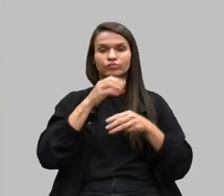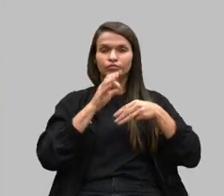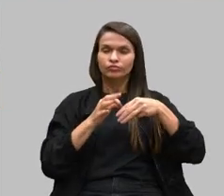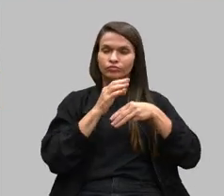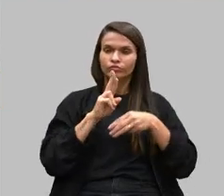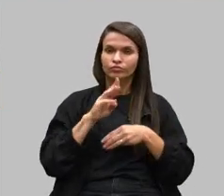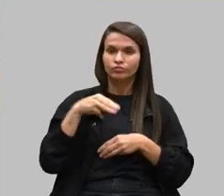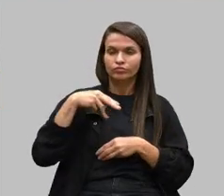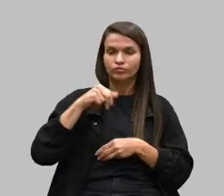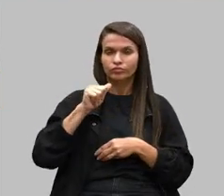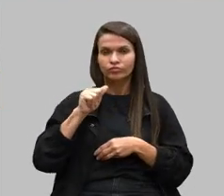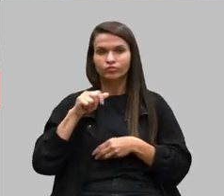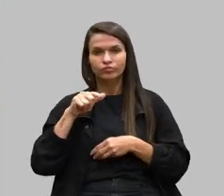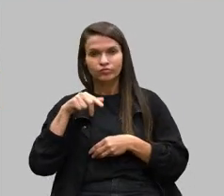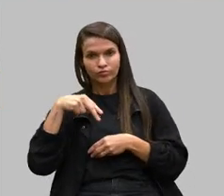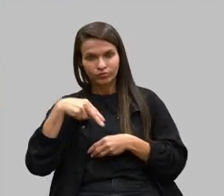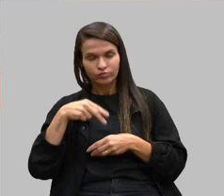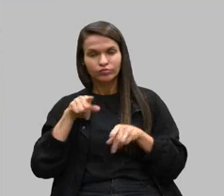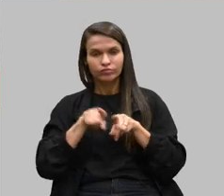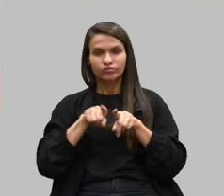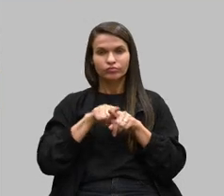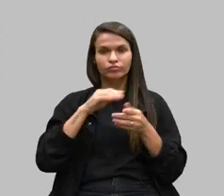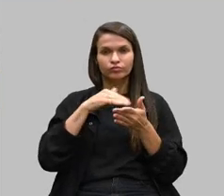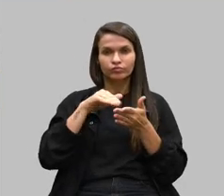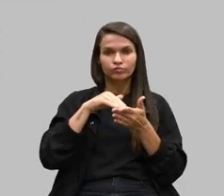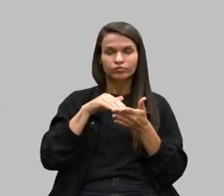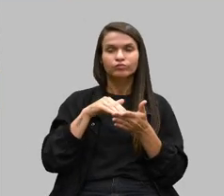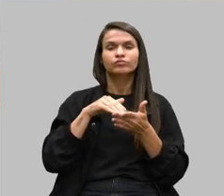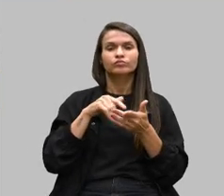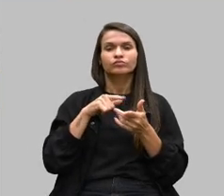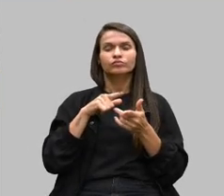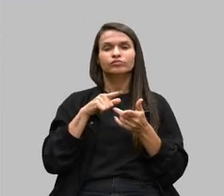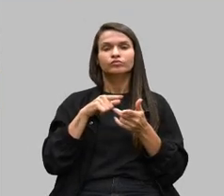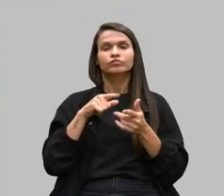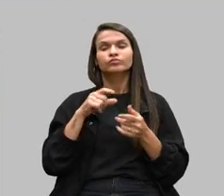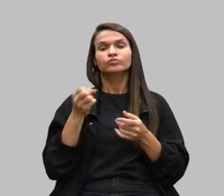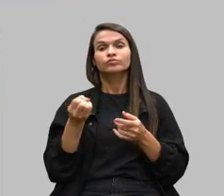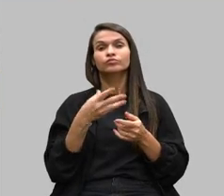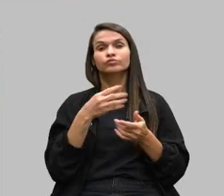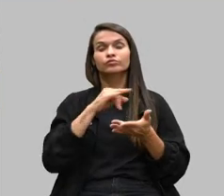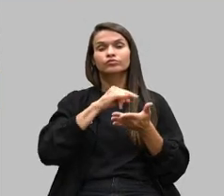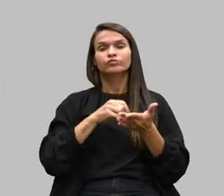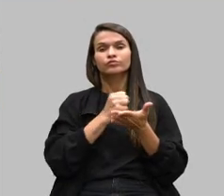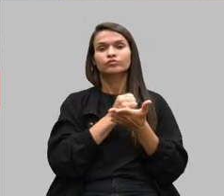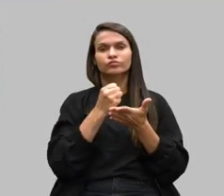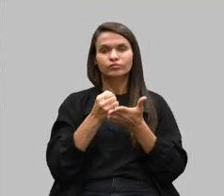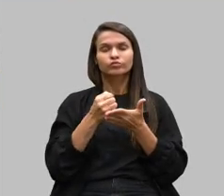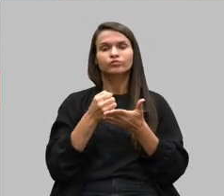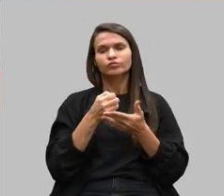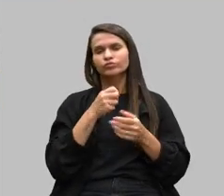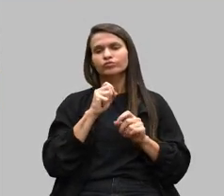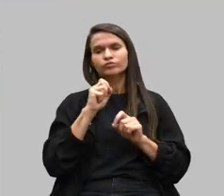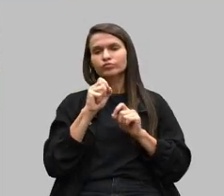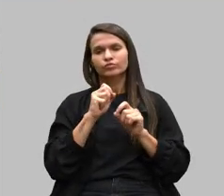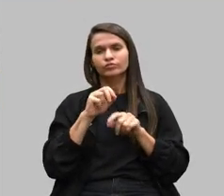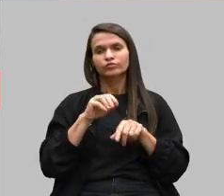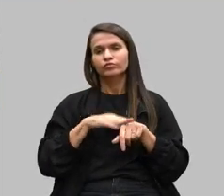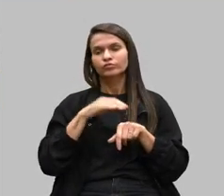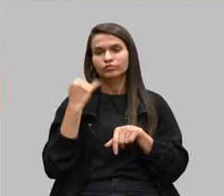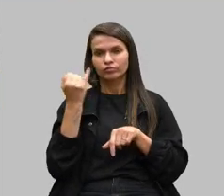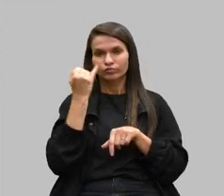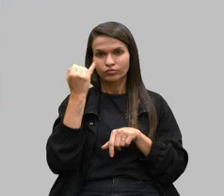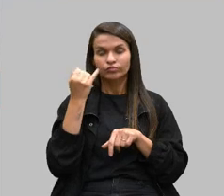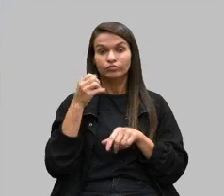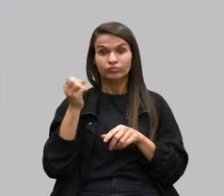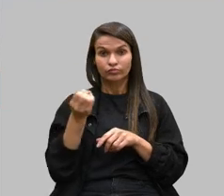podermos trazer realmente nesses novos contratos o que há de realmente necessidade e também na renovação da FCA